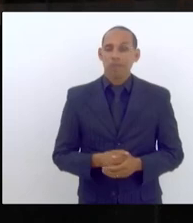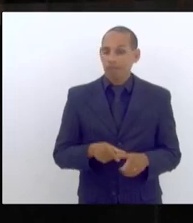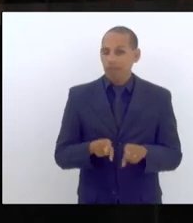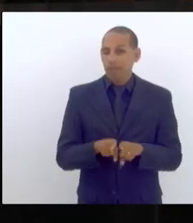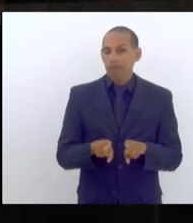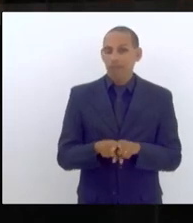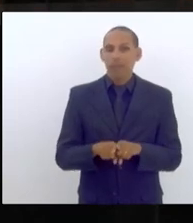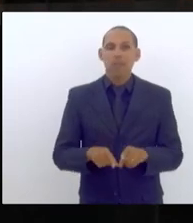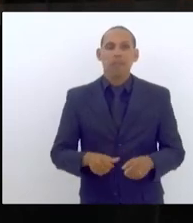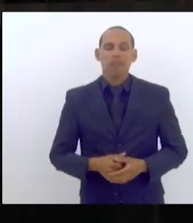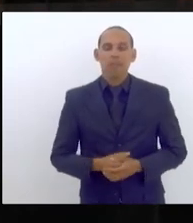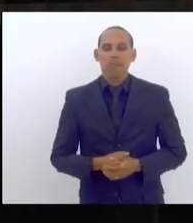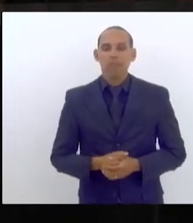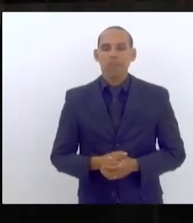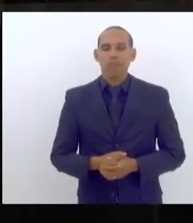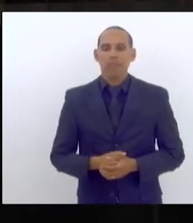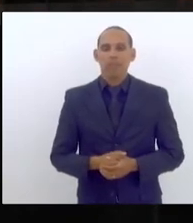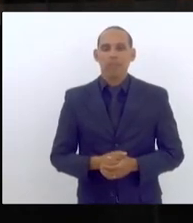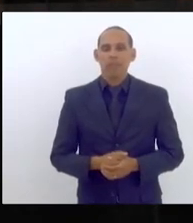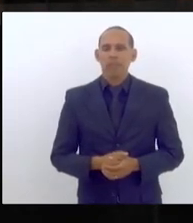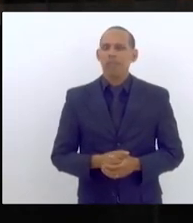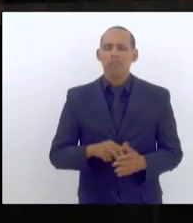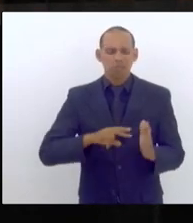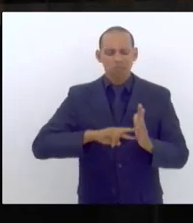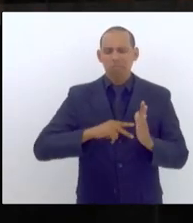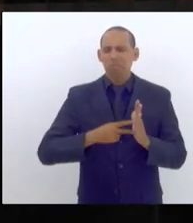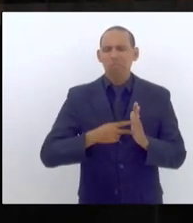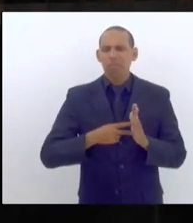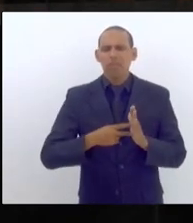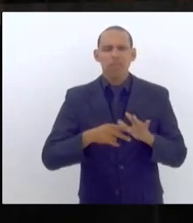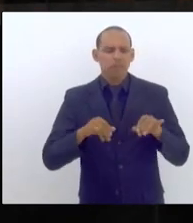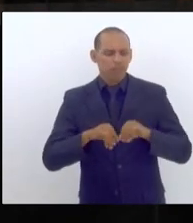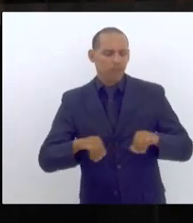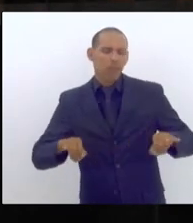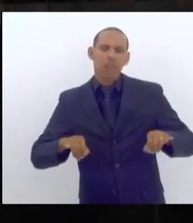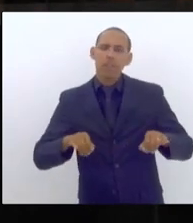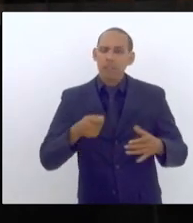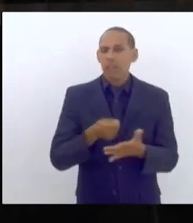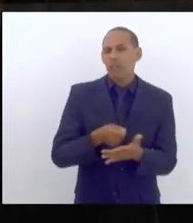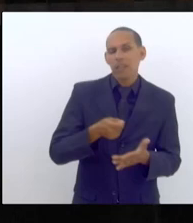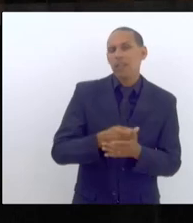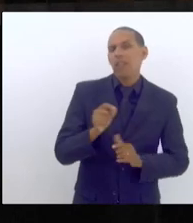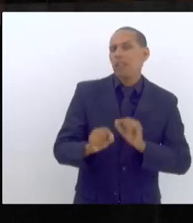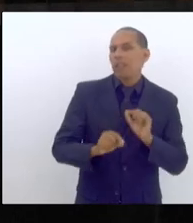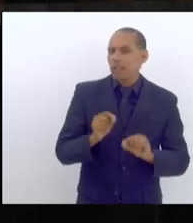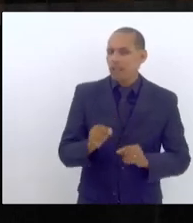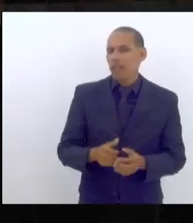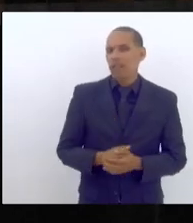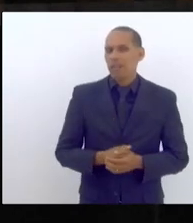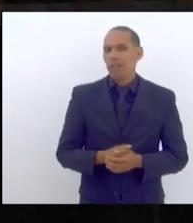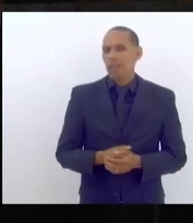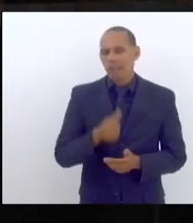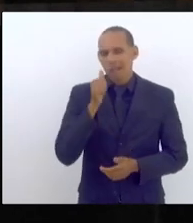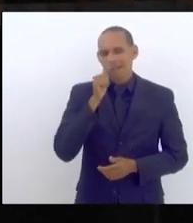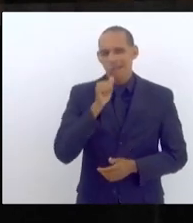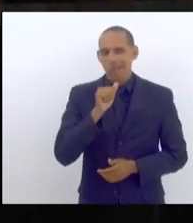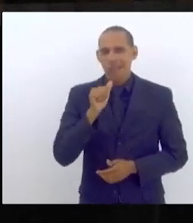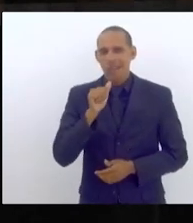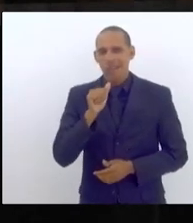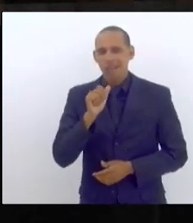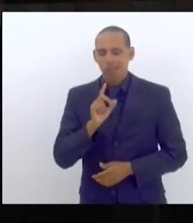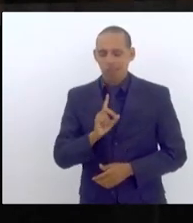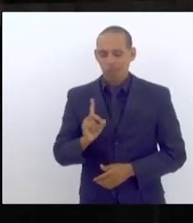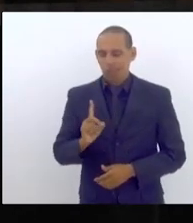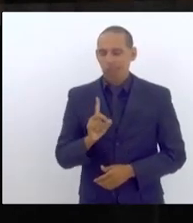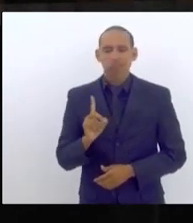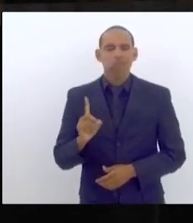Também, isso significa o seguinte, o que é a notificação compulsória? Por exemplo, uma mulher chega